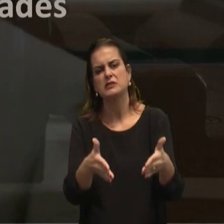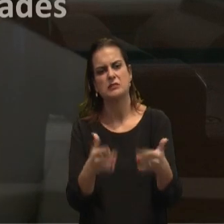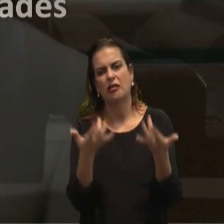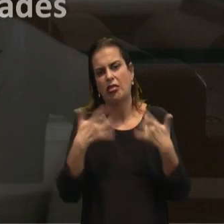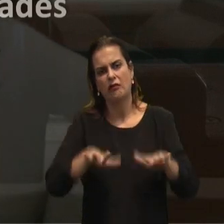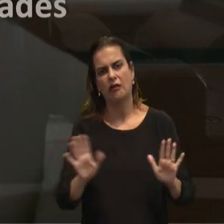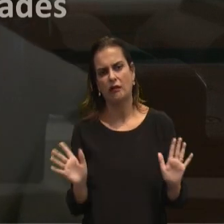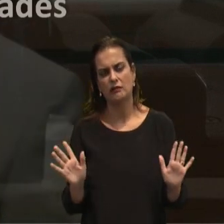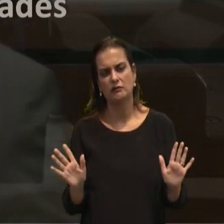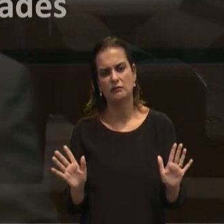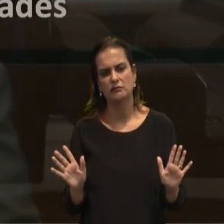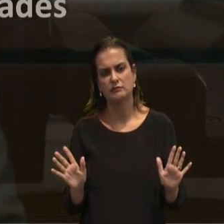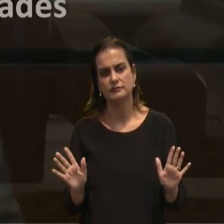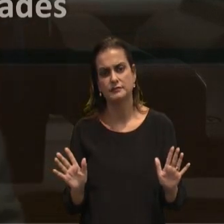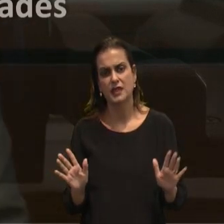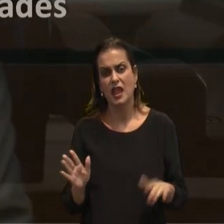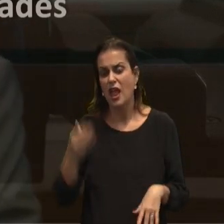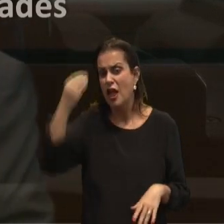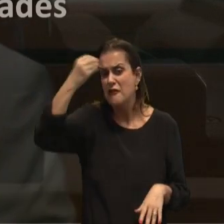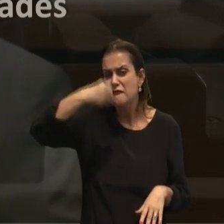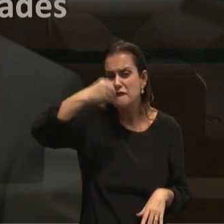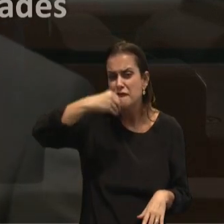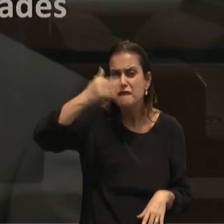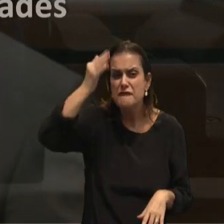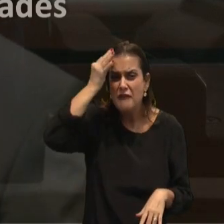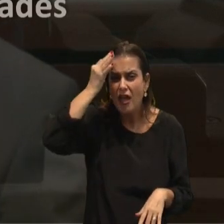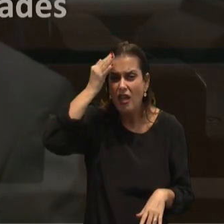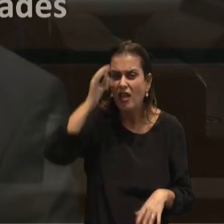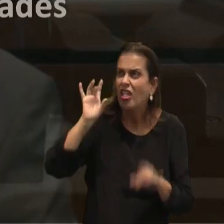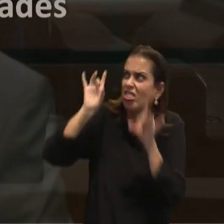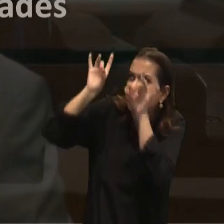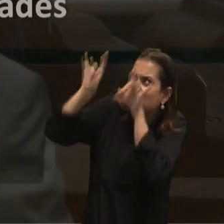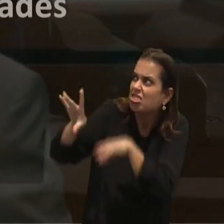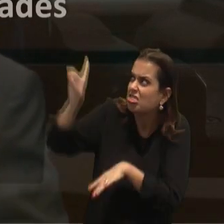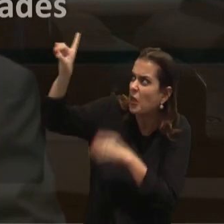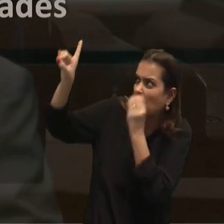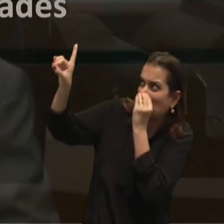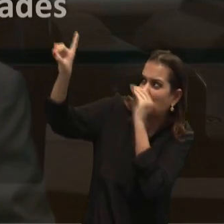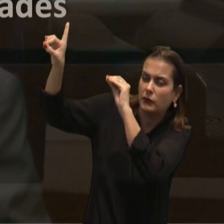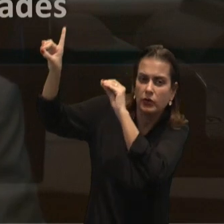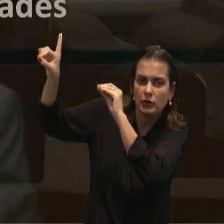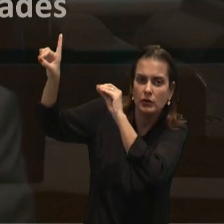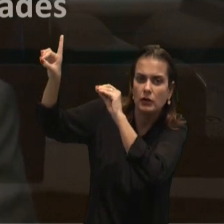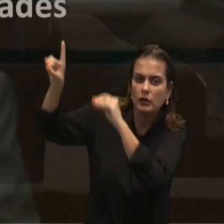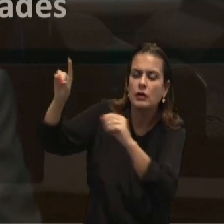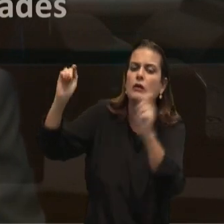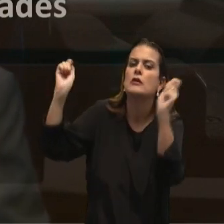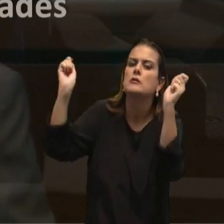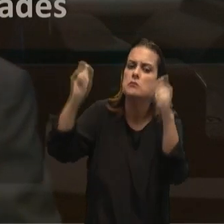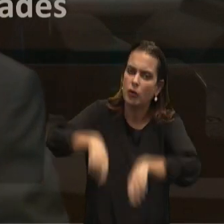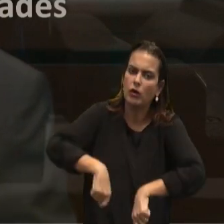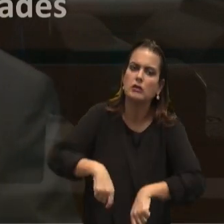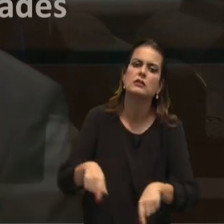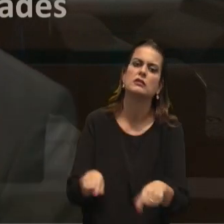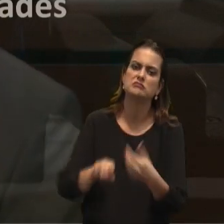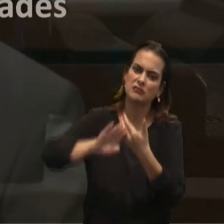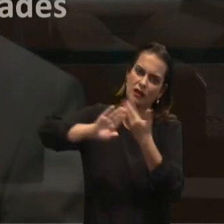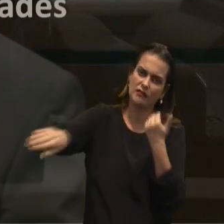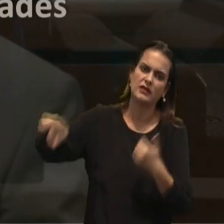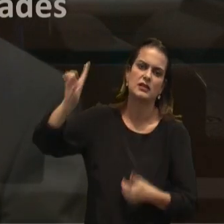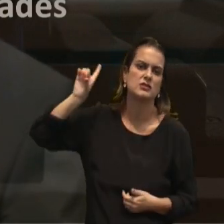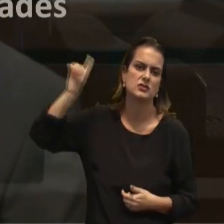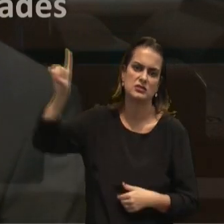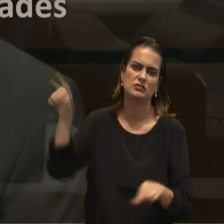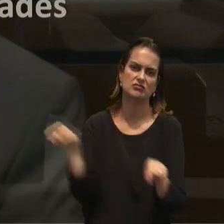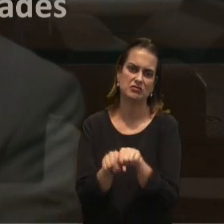repetir. O enfraquecimento da fé e a apostasia, cultos online podem levar à perda do interesse